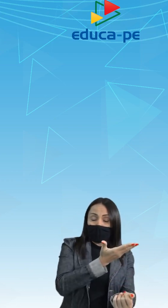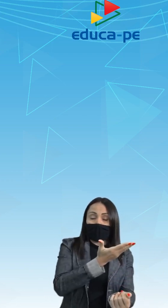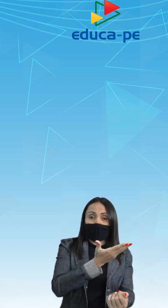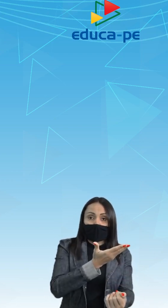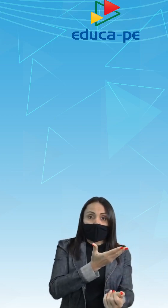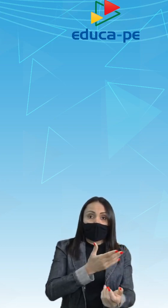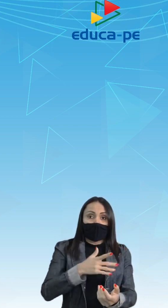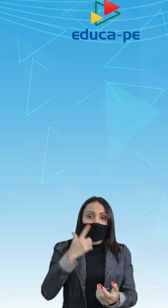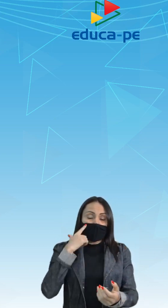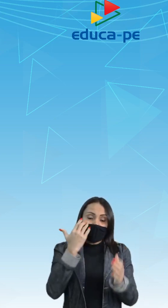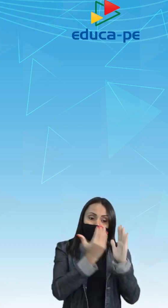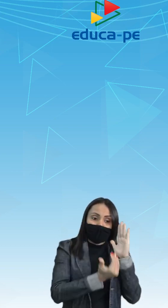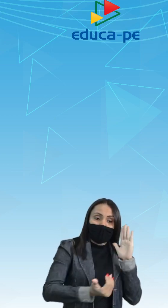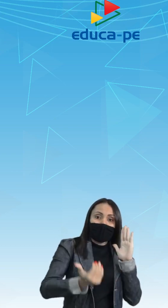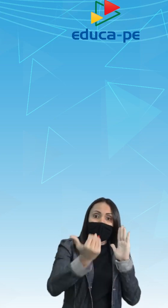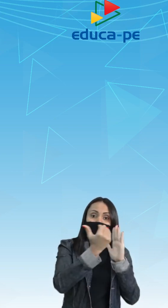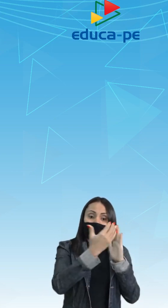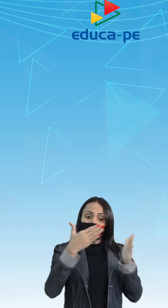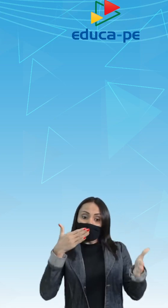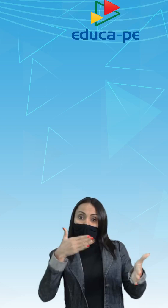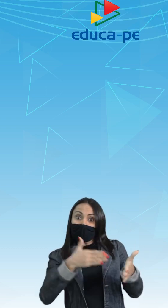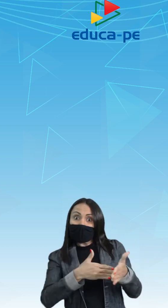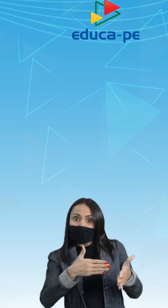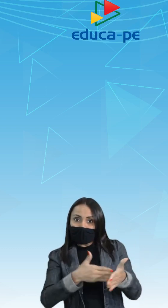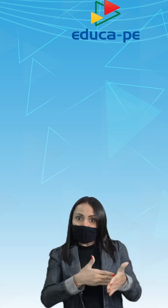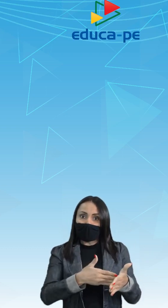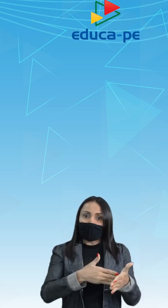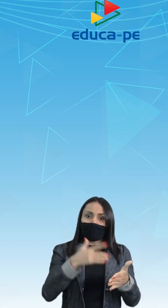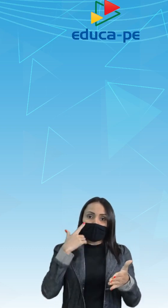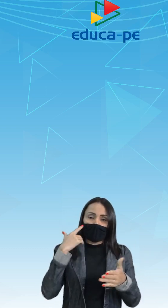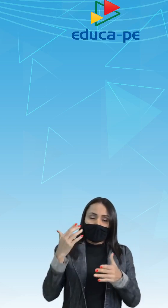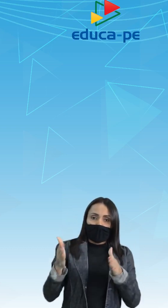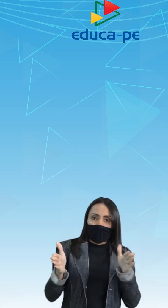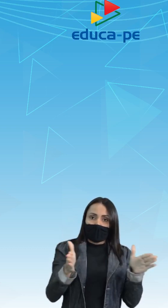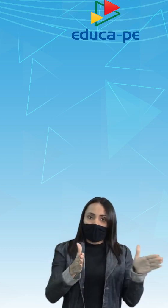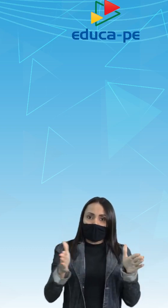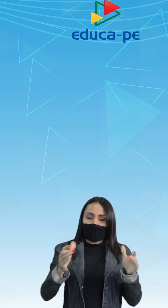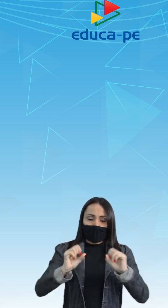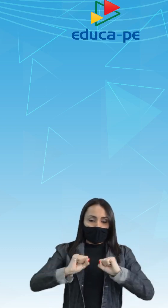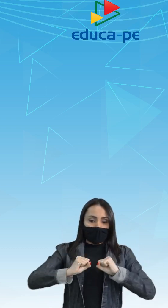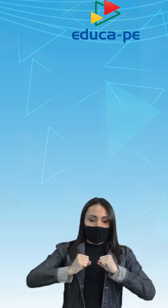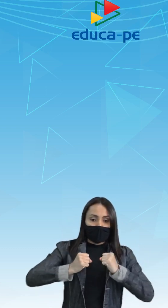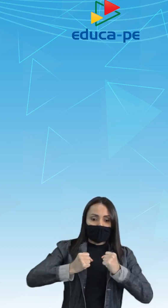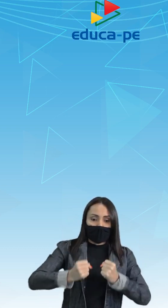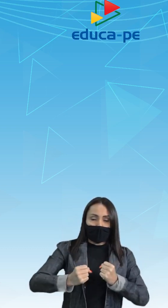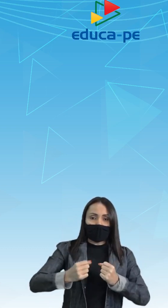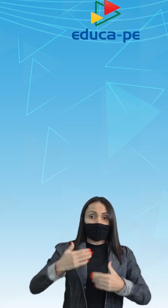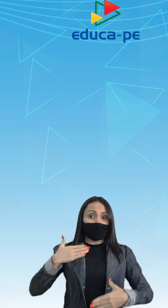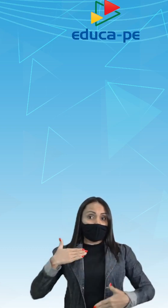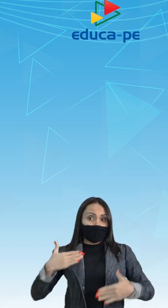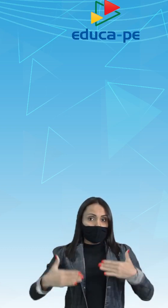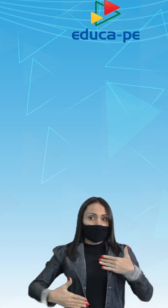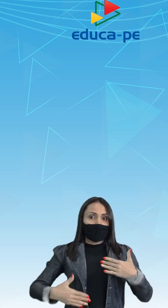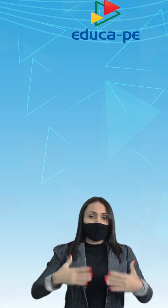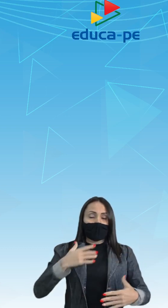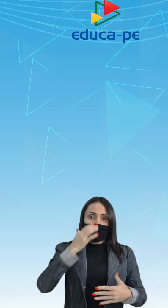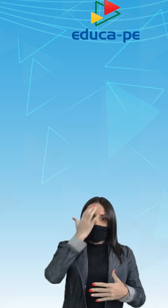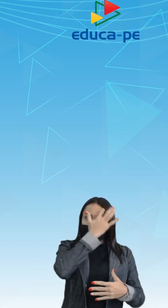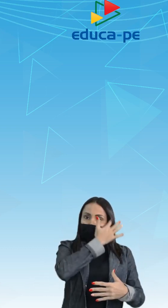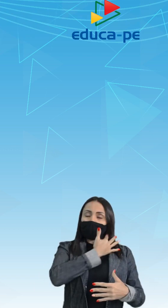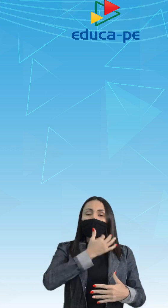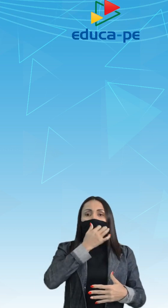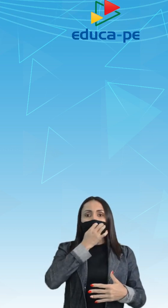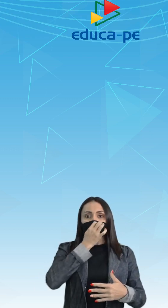principalmente além dos limites que são previstos para o esforço físico, o risco, no